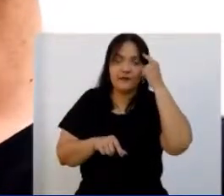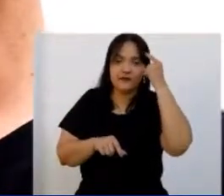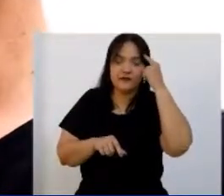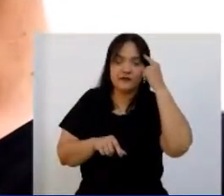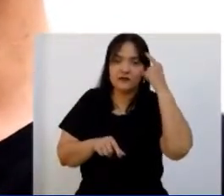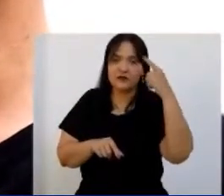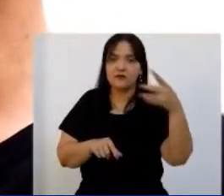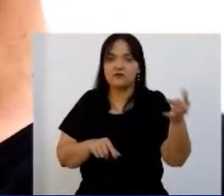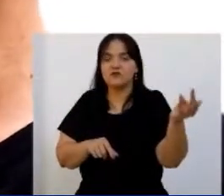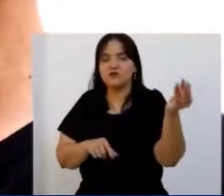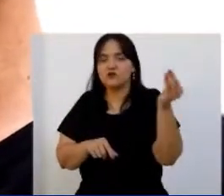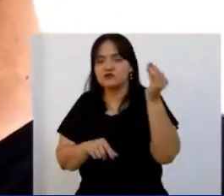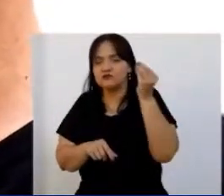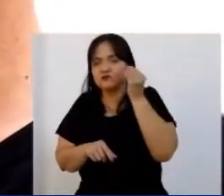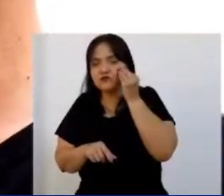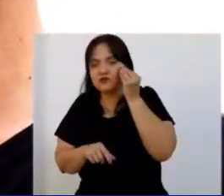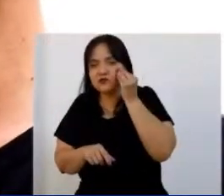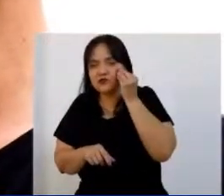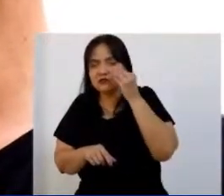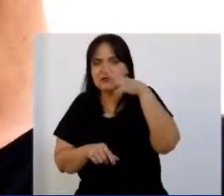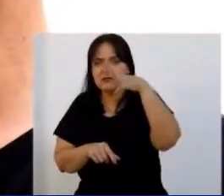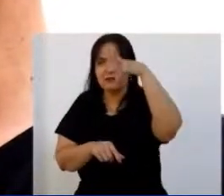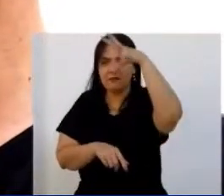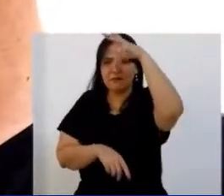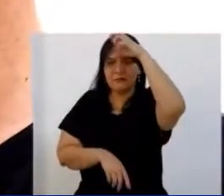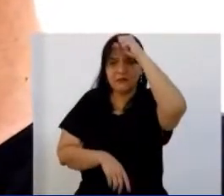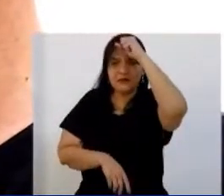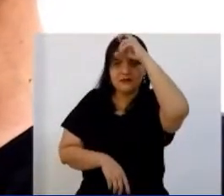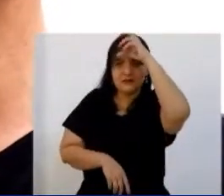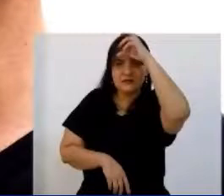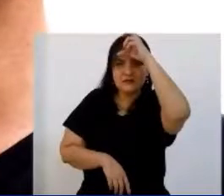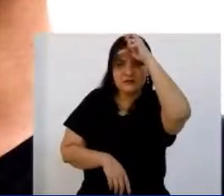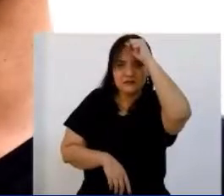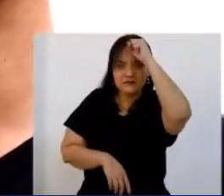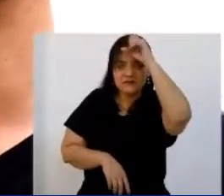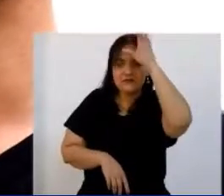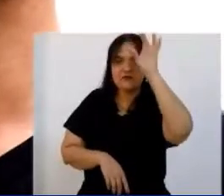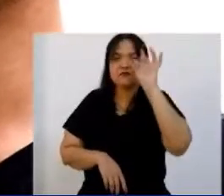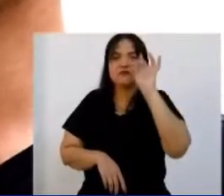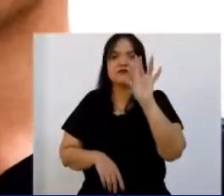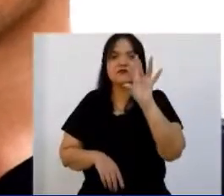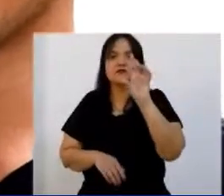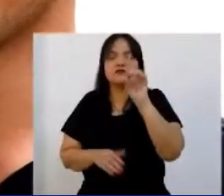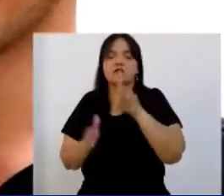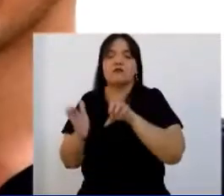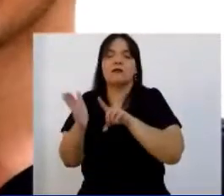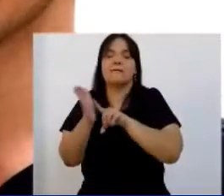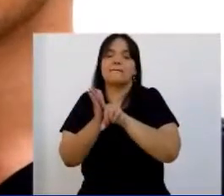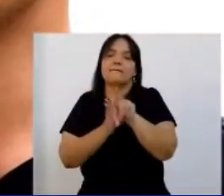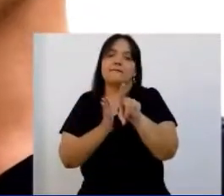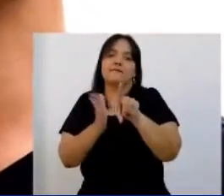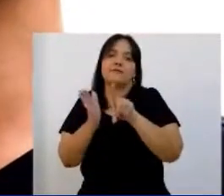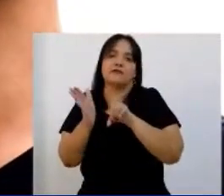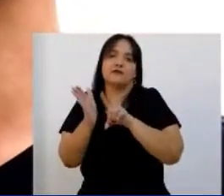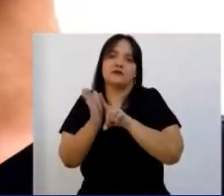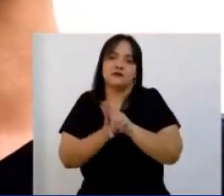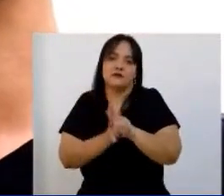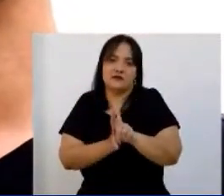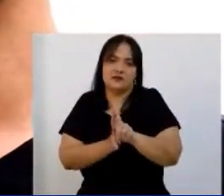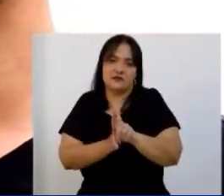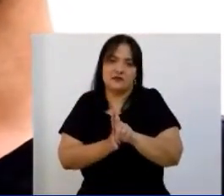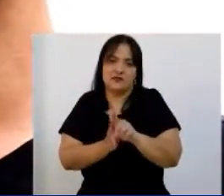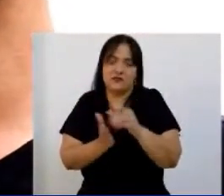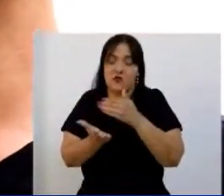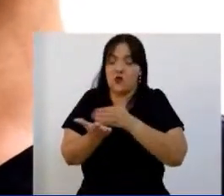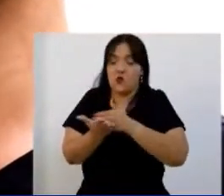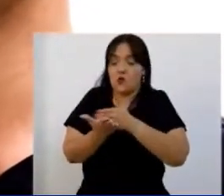é o tipo de experiência, é o tipo de aprendizado que só a pesquisa